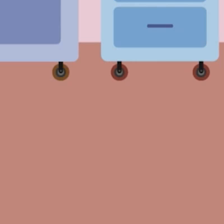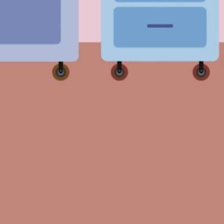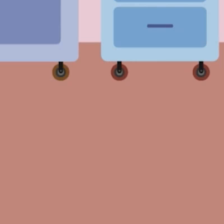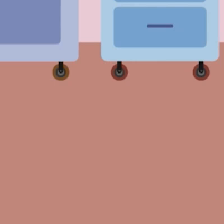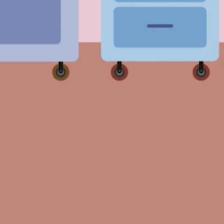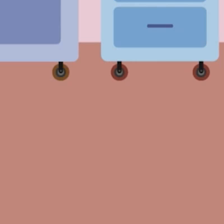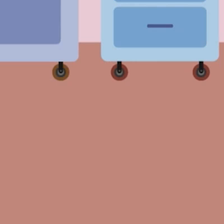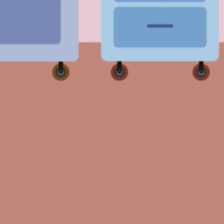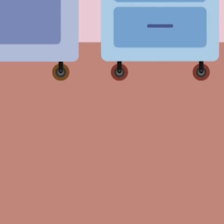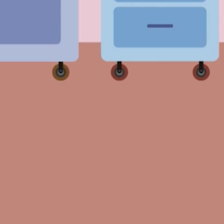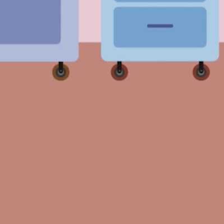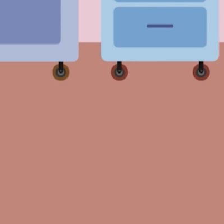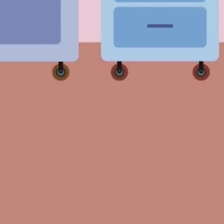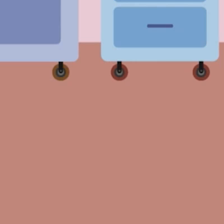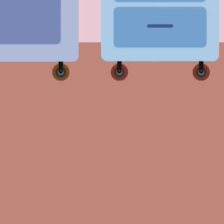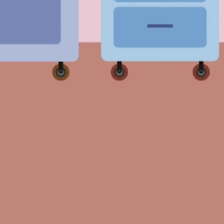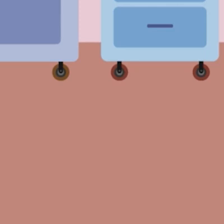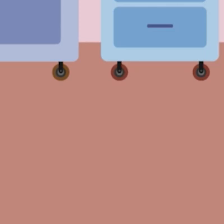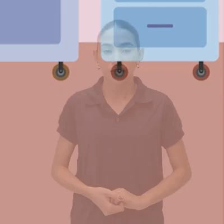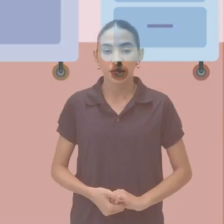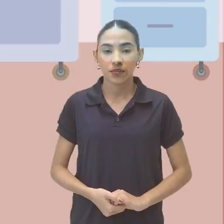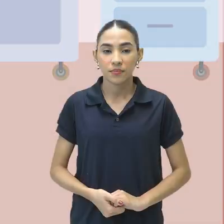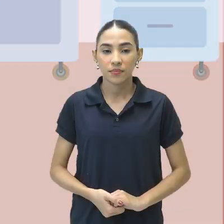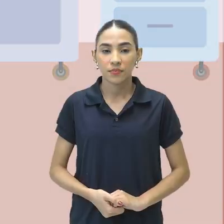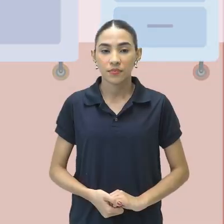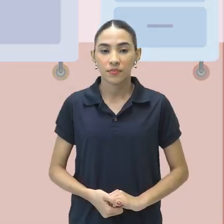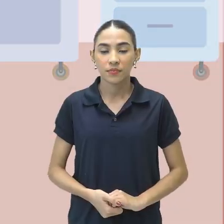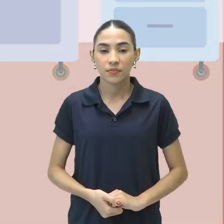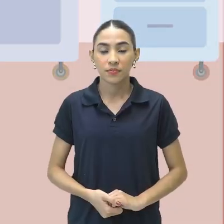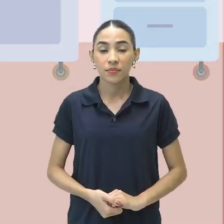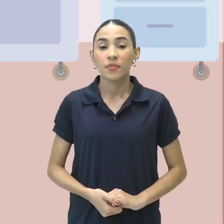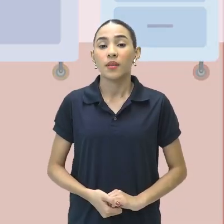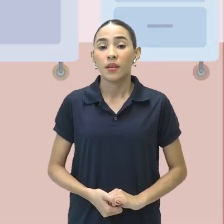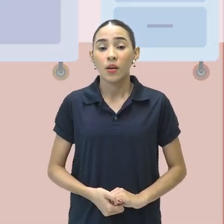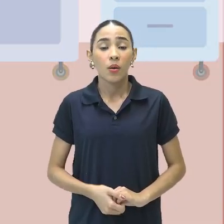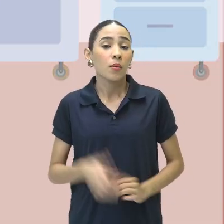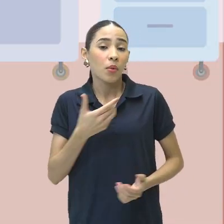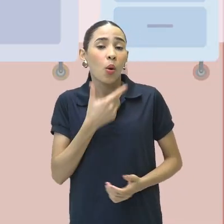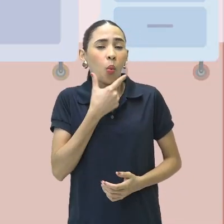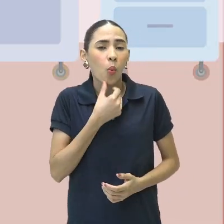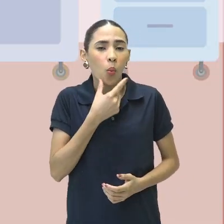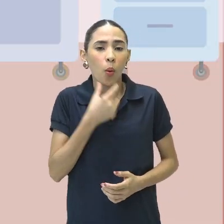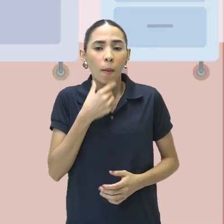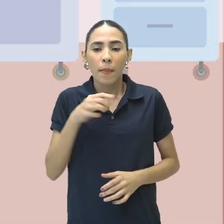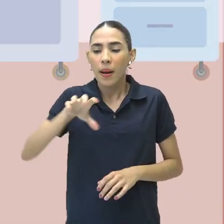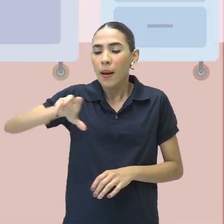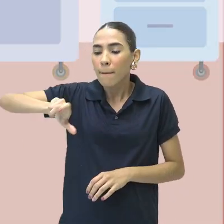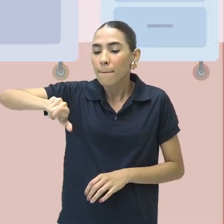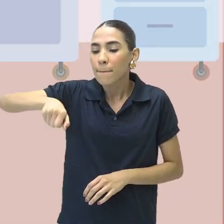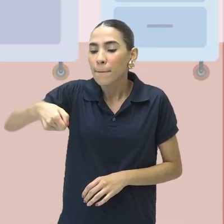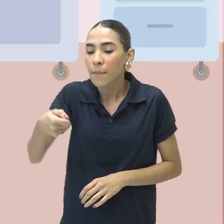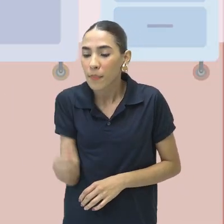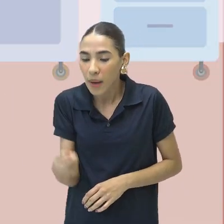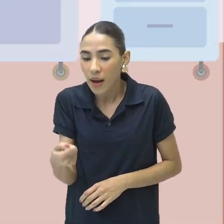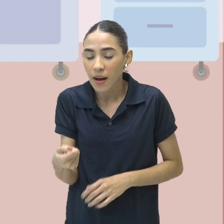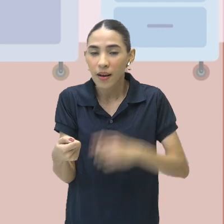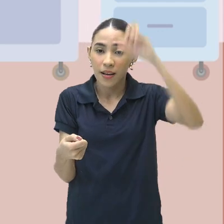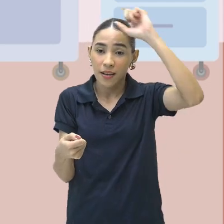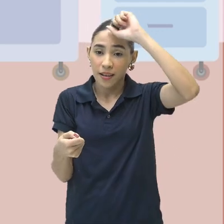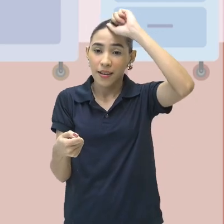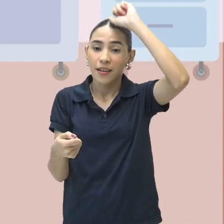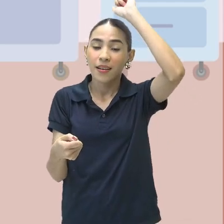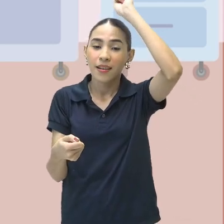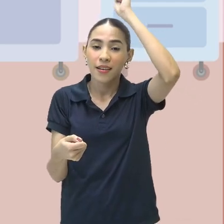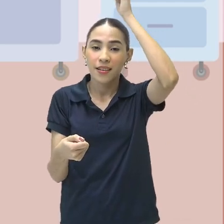quando bateram a porta. Nem precisou abrir. O moço meteu a mão na maçaneta, tirou o chapéu de